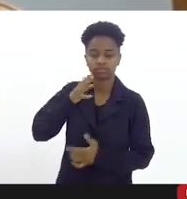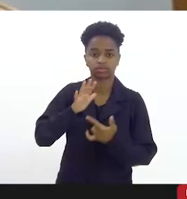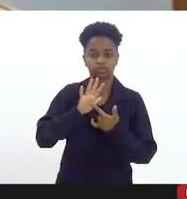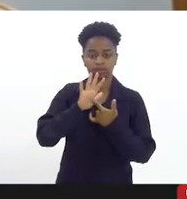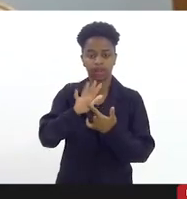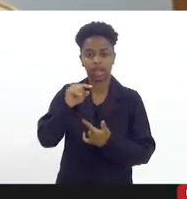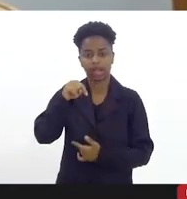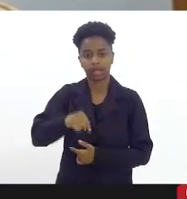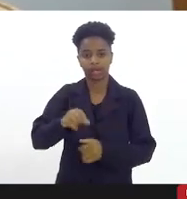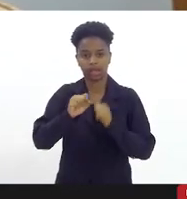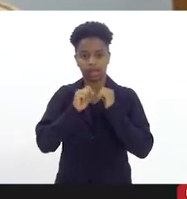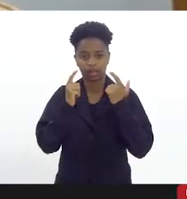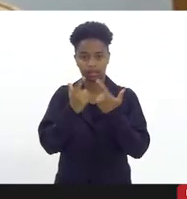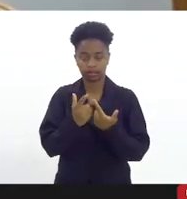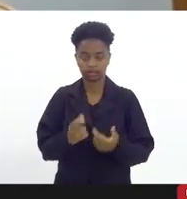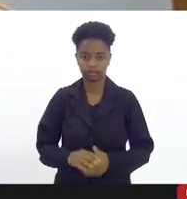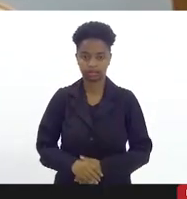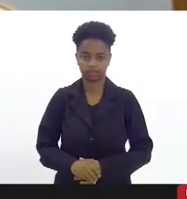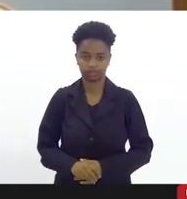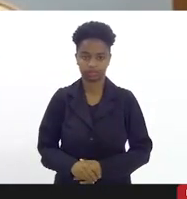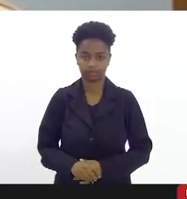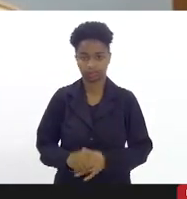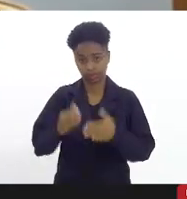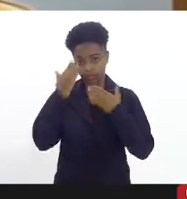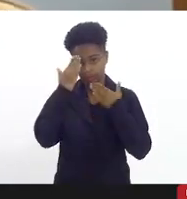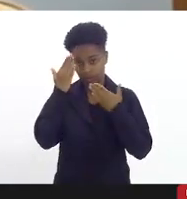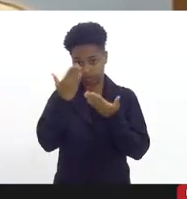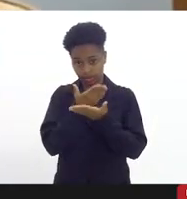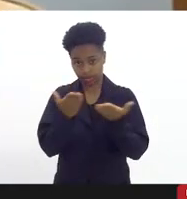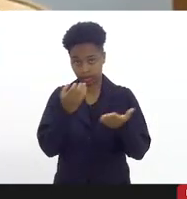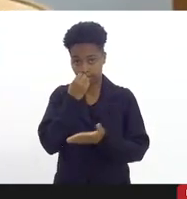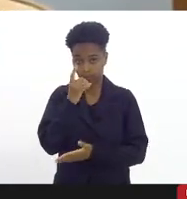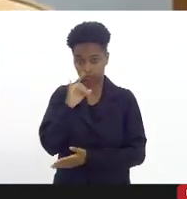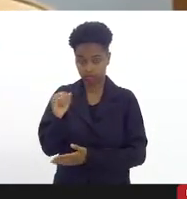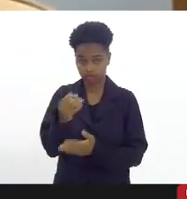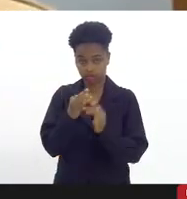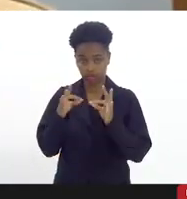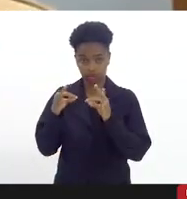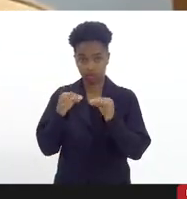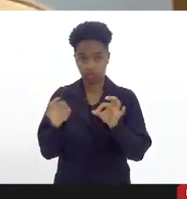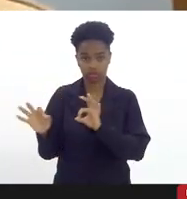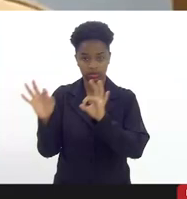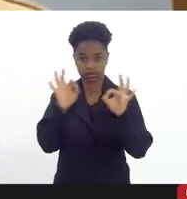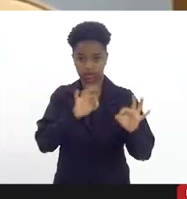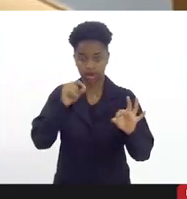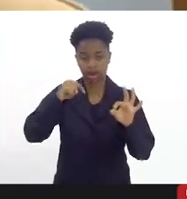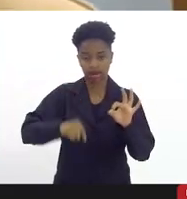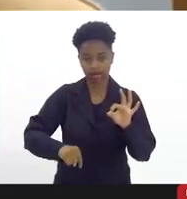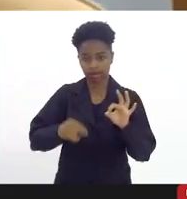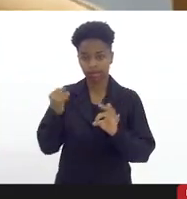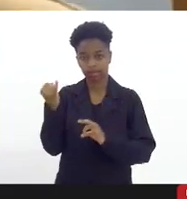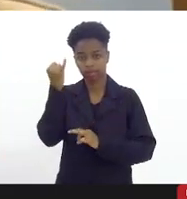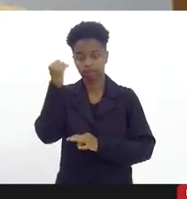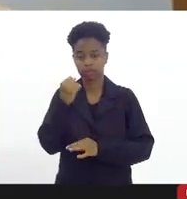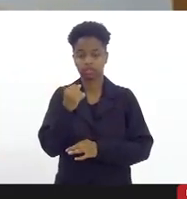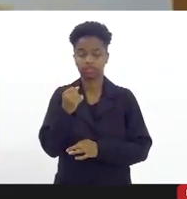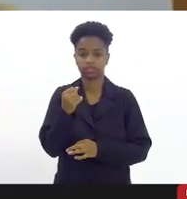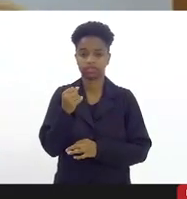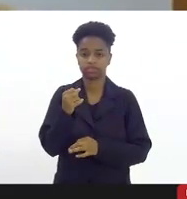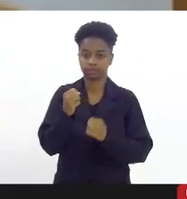aqui na Assembleia Legislativa do Estado do Rio de Janeiro Muito obrigado e um bom dia para todos e todas que está acompanhando essa importante e audiência